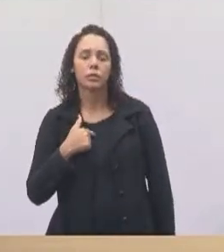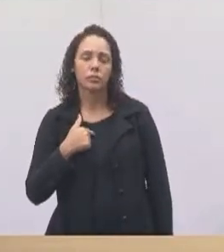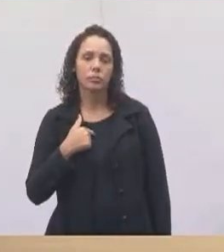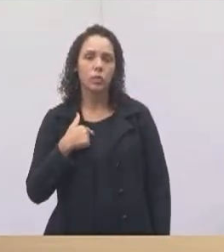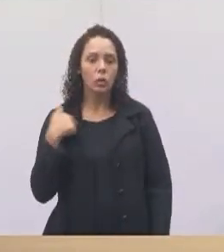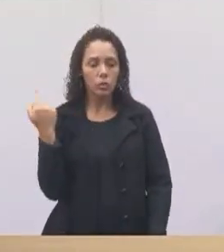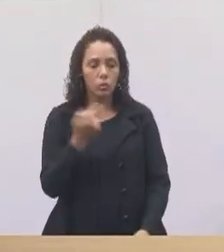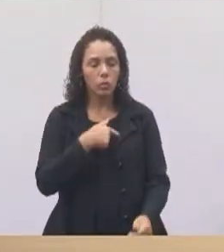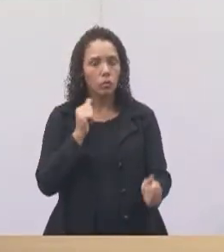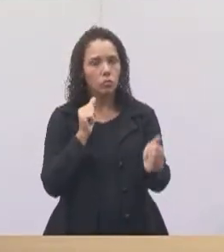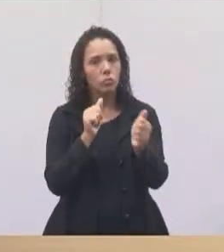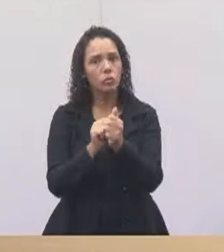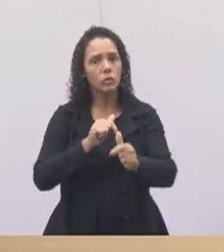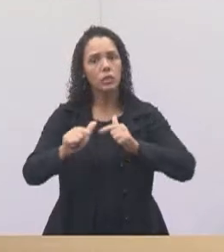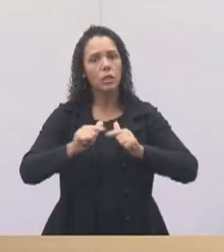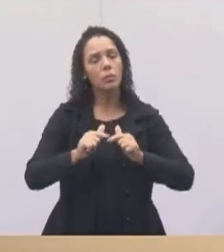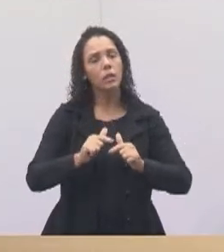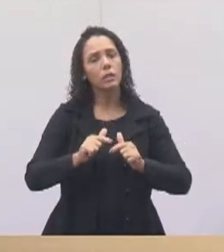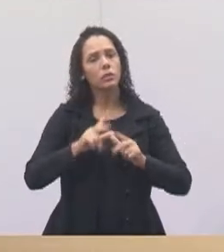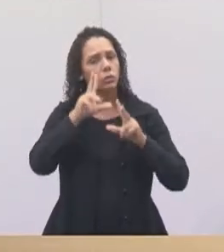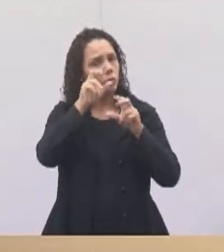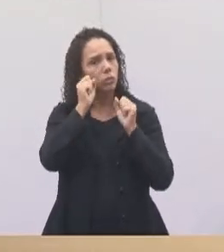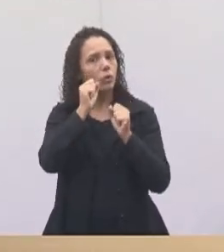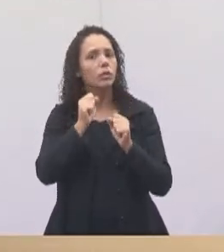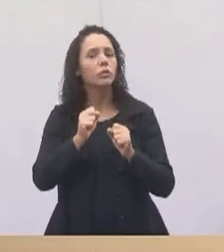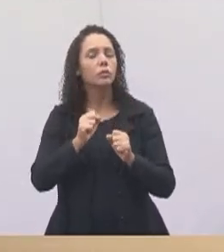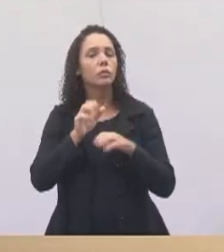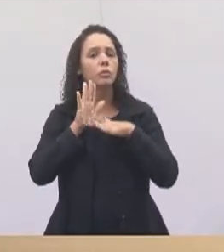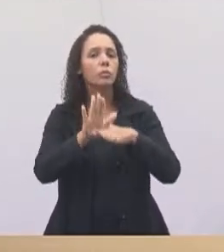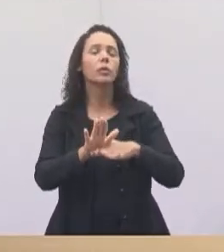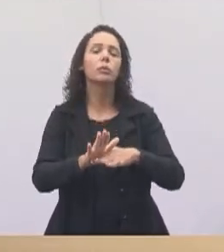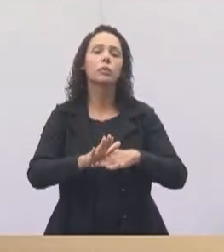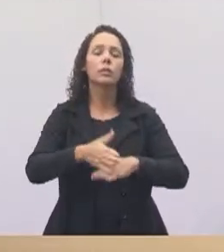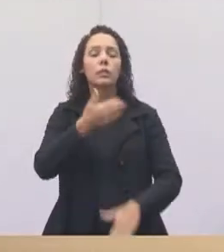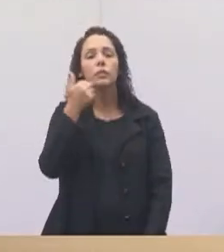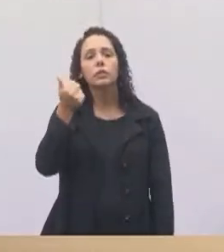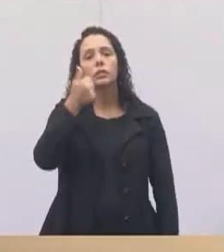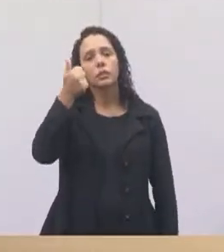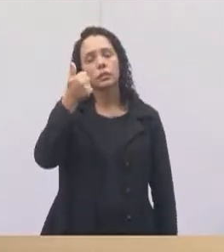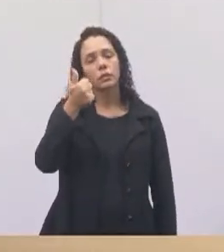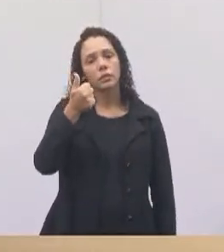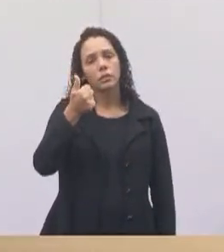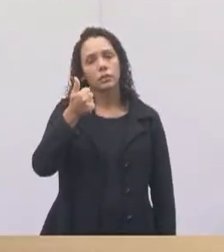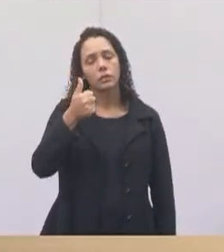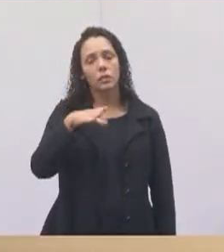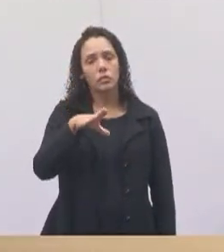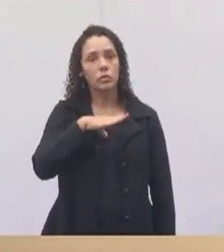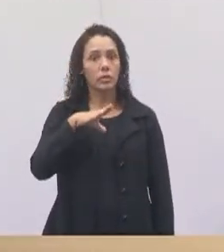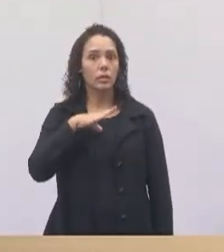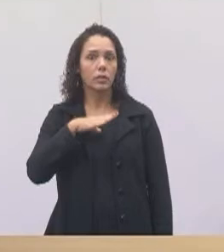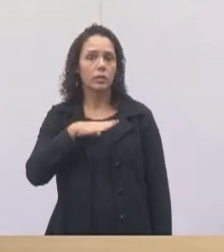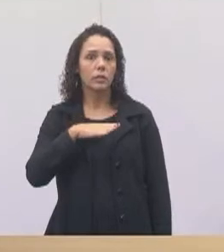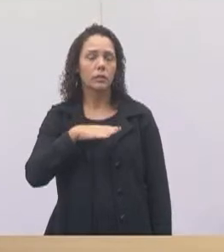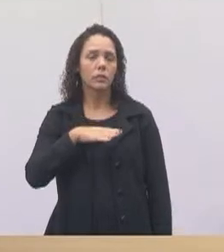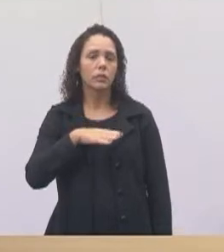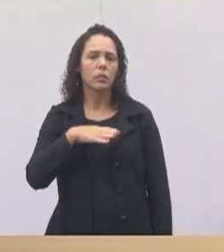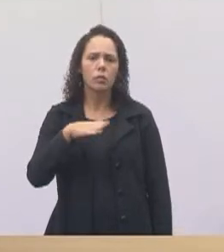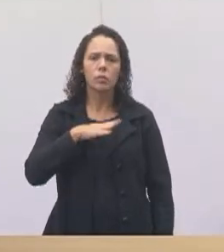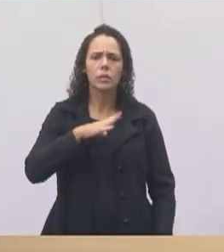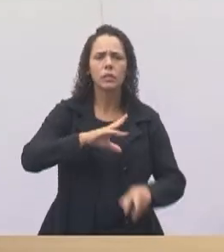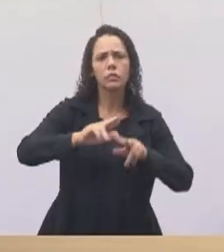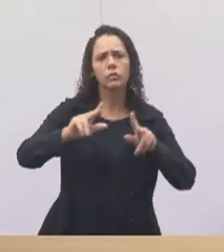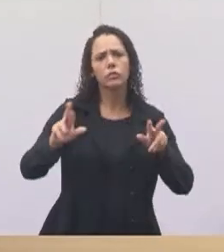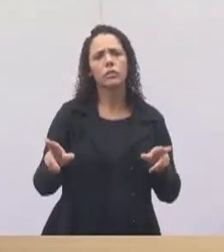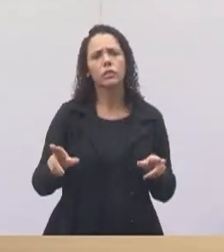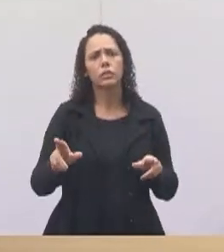para construir e melhorar a cara de nossa cidade de Jacareí. Estamos juntos sim, mas para fazer uma cidade diferente, uma cidade para